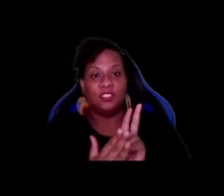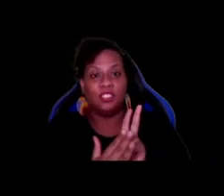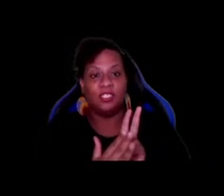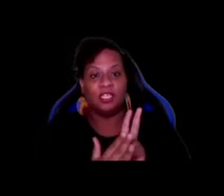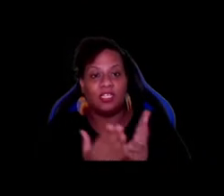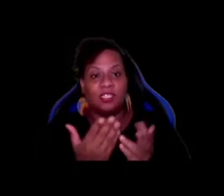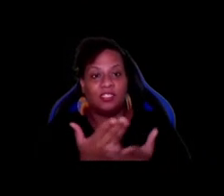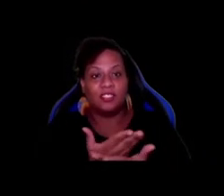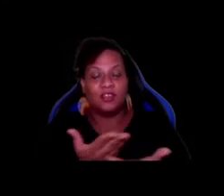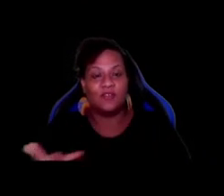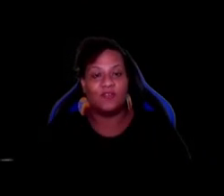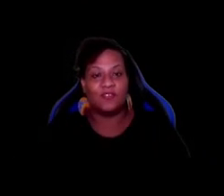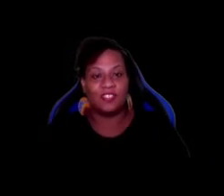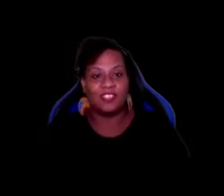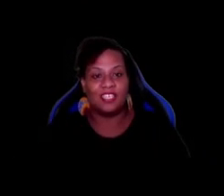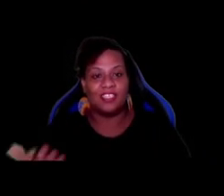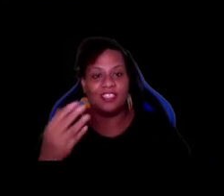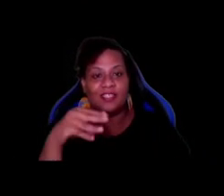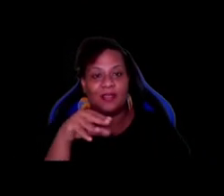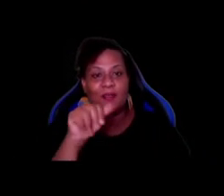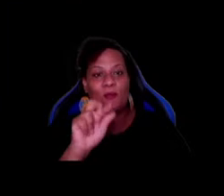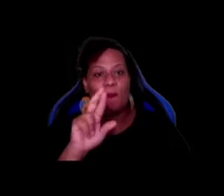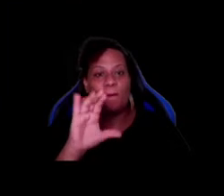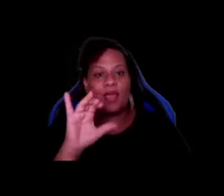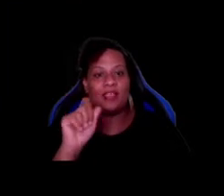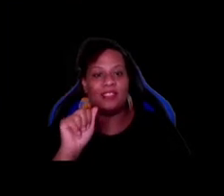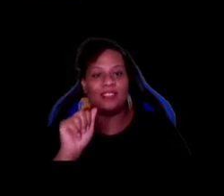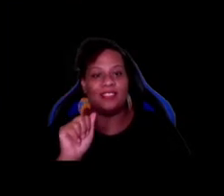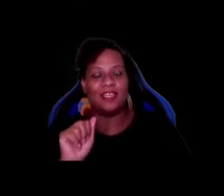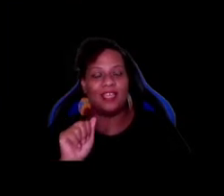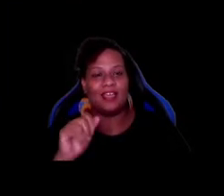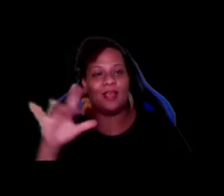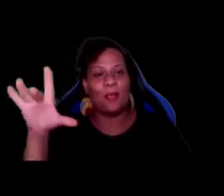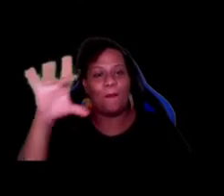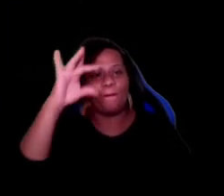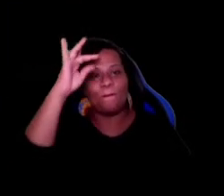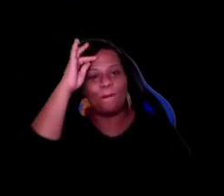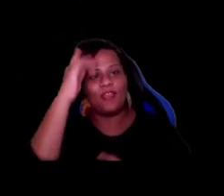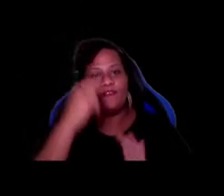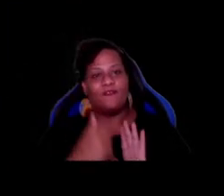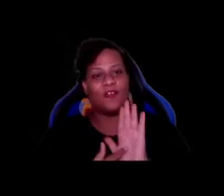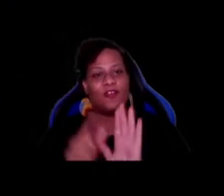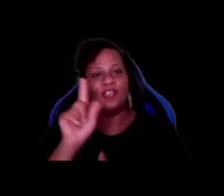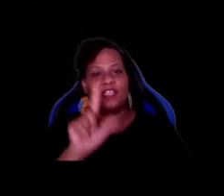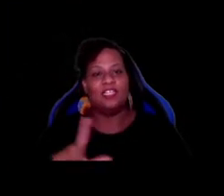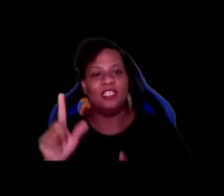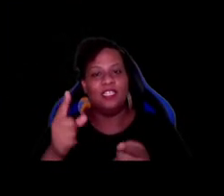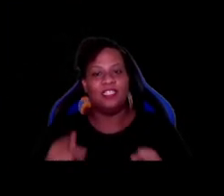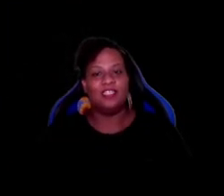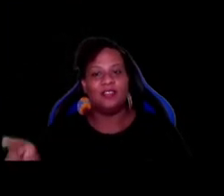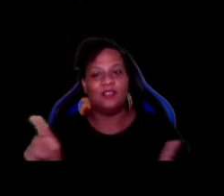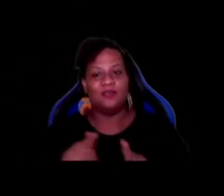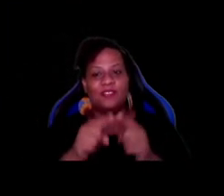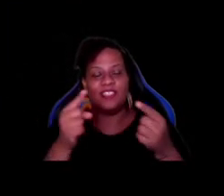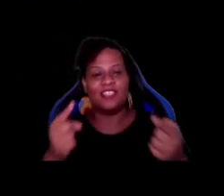com vocês, Márcia Cambeba, com a performance litero-musical.